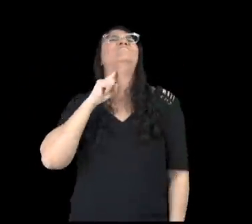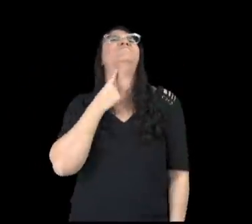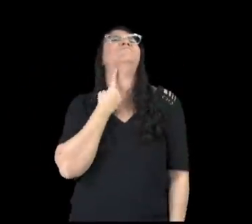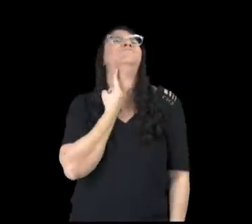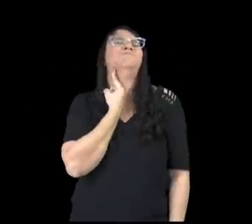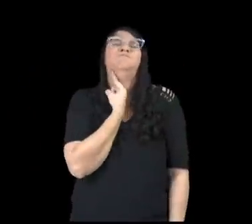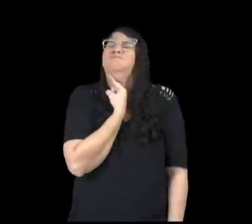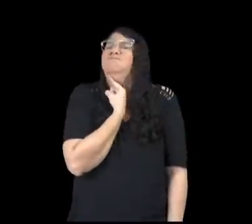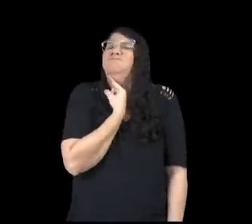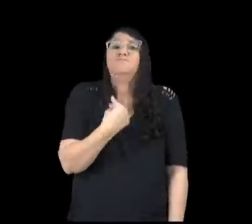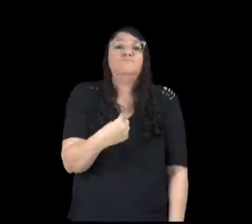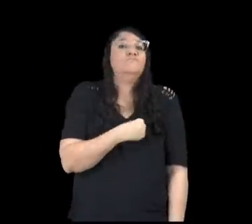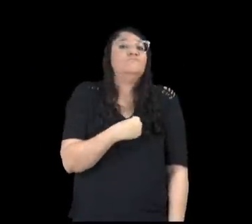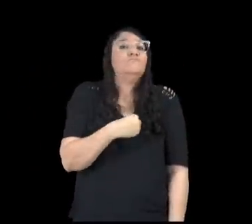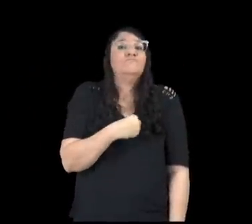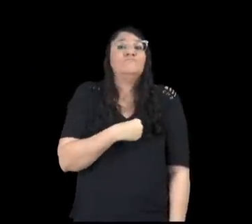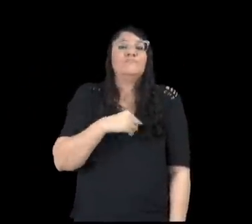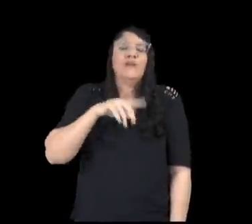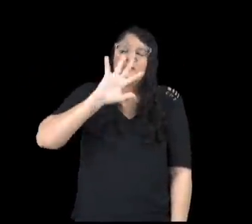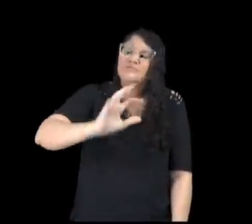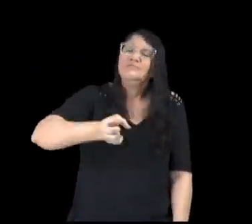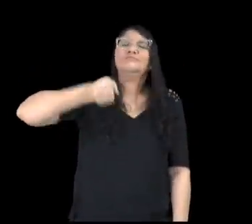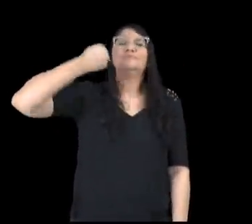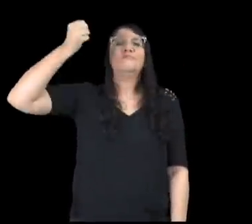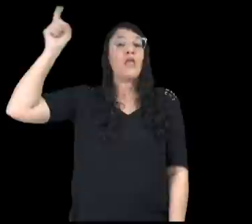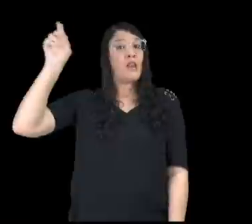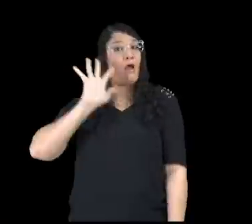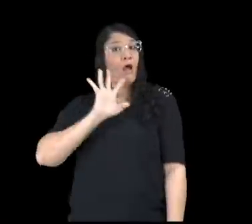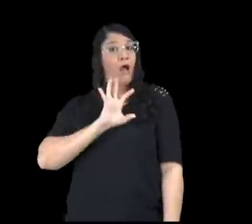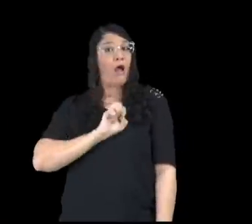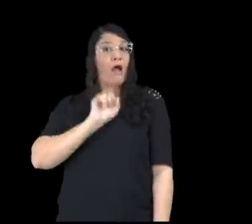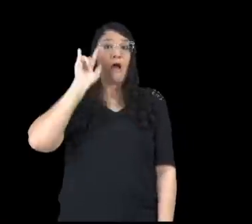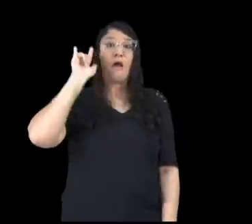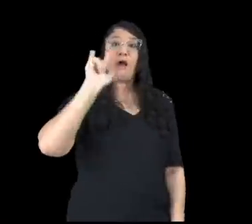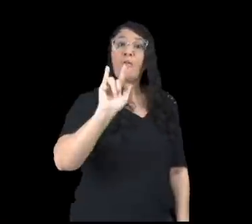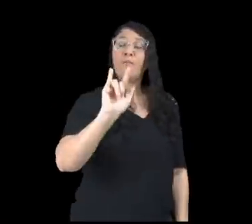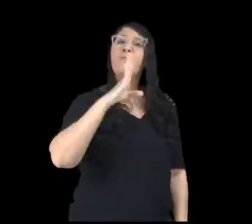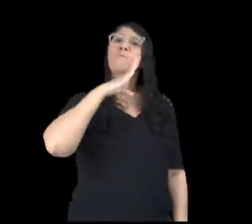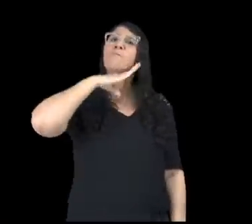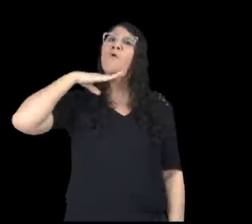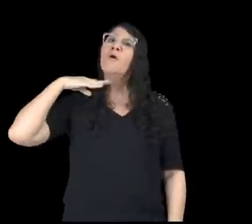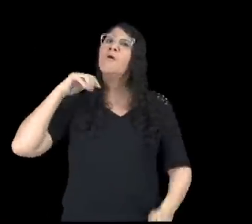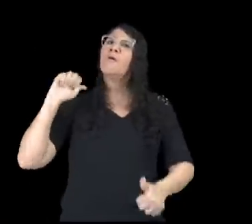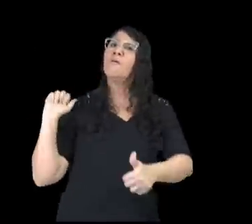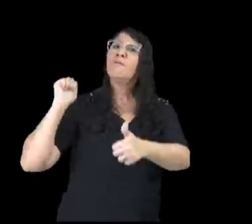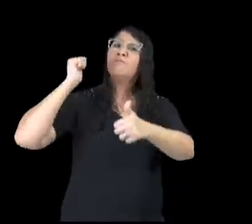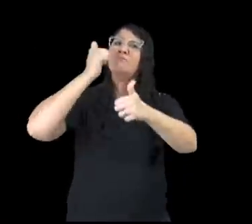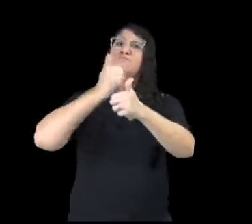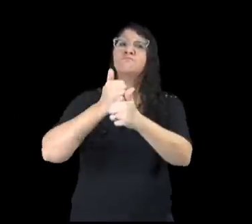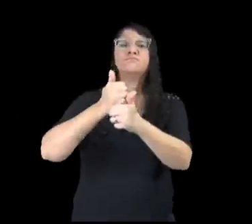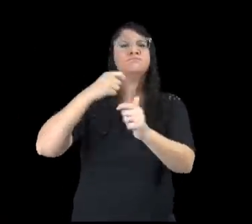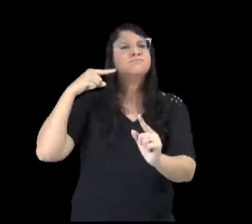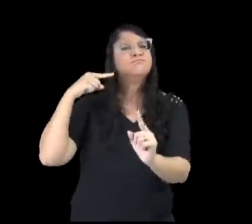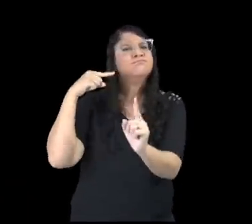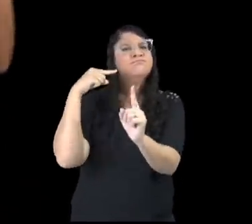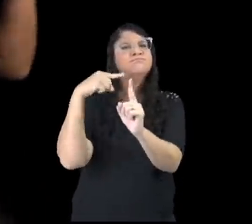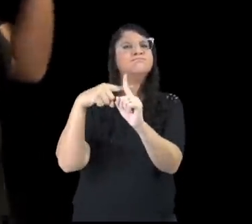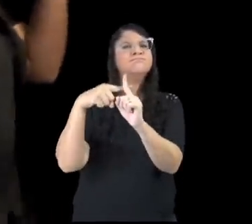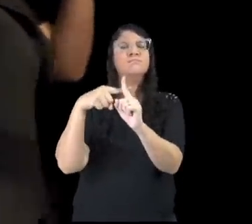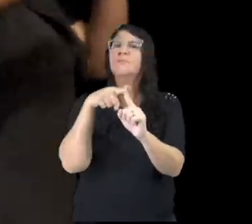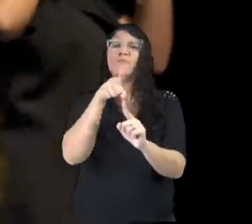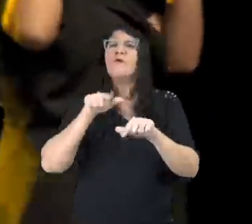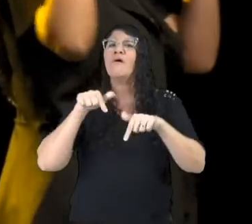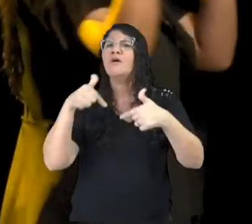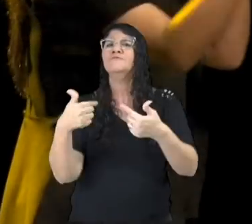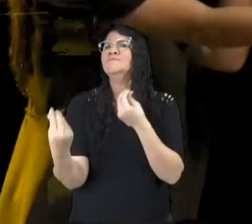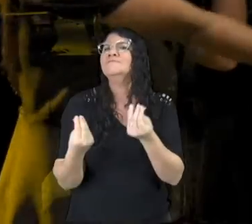morreu em nosso lugar para nos dar vida. E o que fazer perante a presença desse Deus se não o adorar,